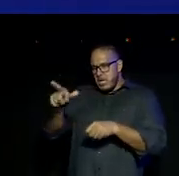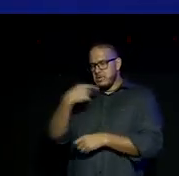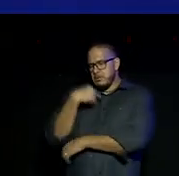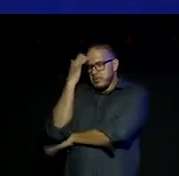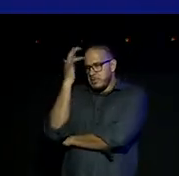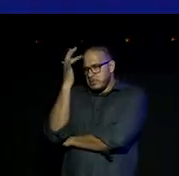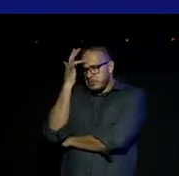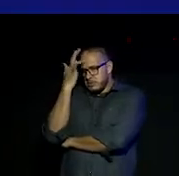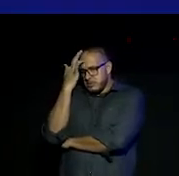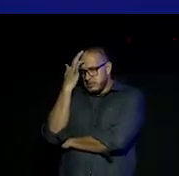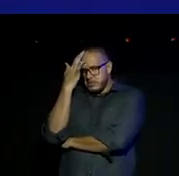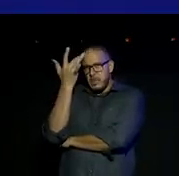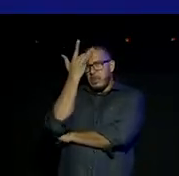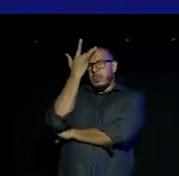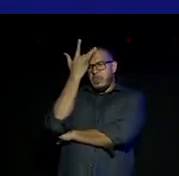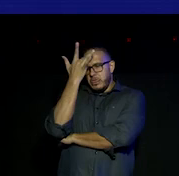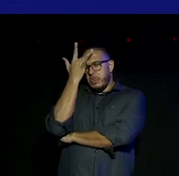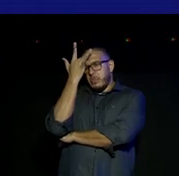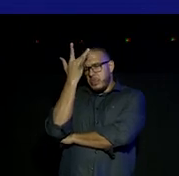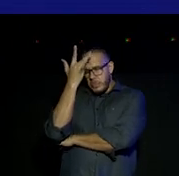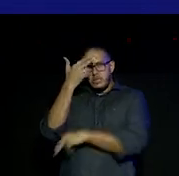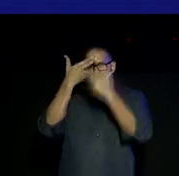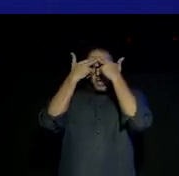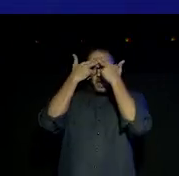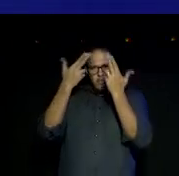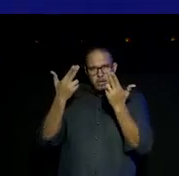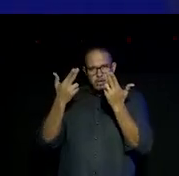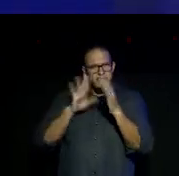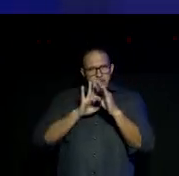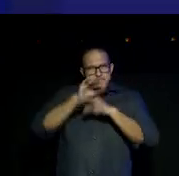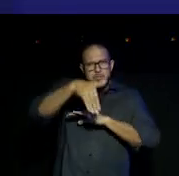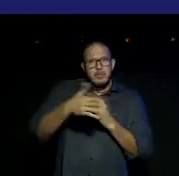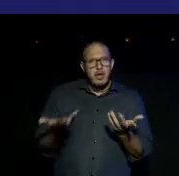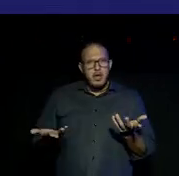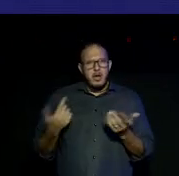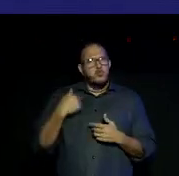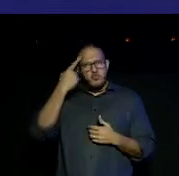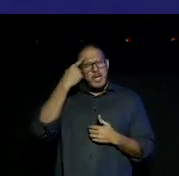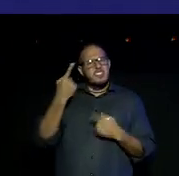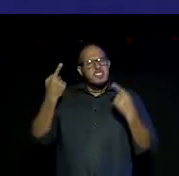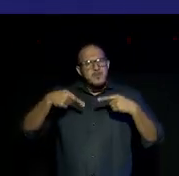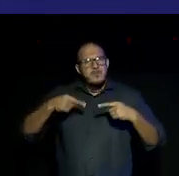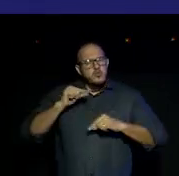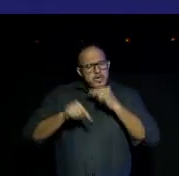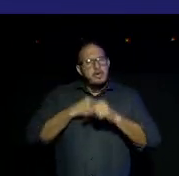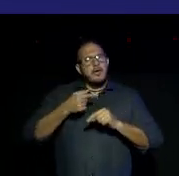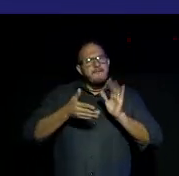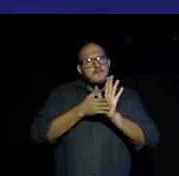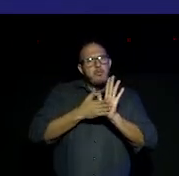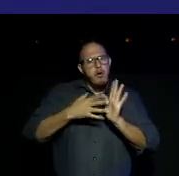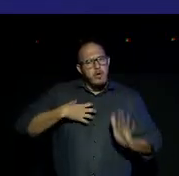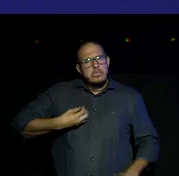com aquilo. Ou seja, pregado no espinho, ao invés de superar o espinho. Não considera desafiador. O que a vida está